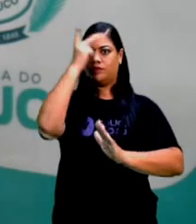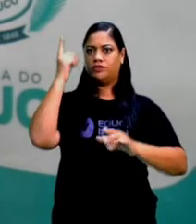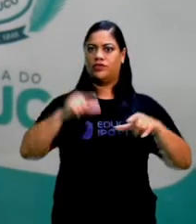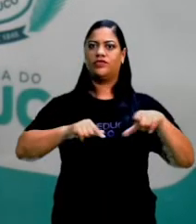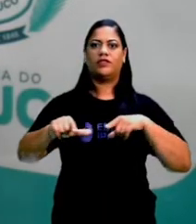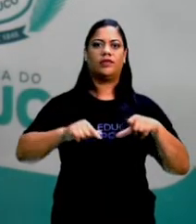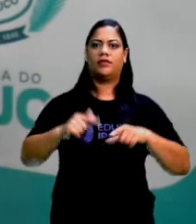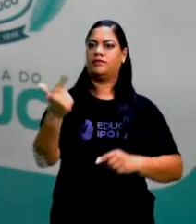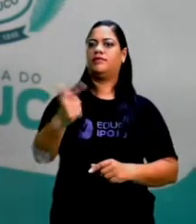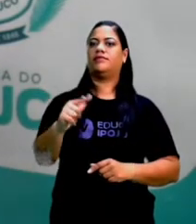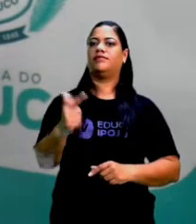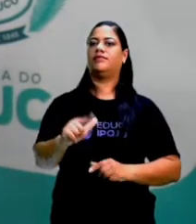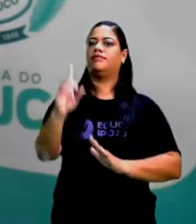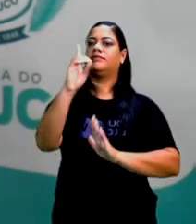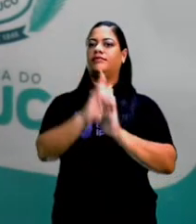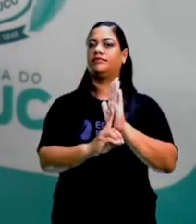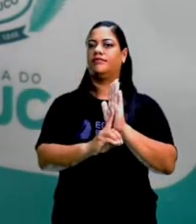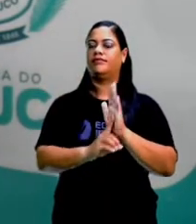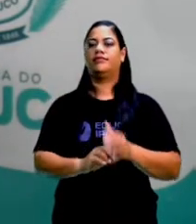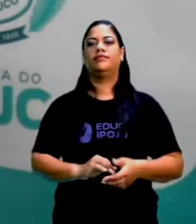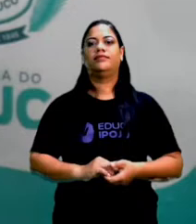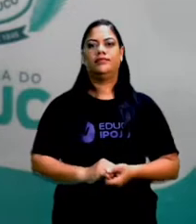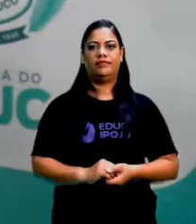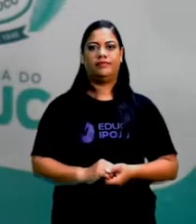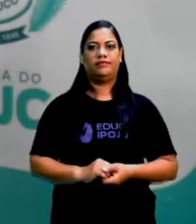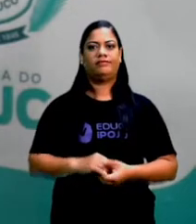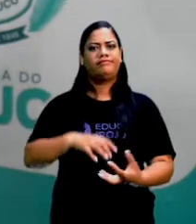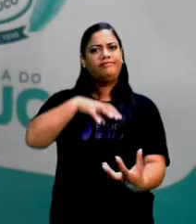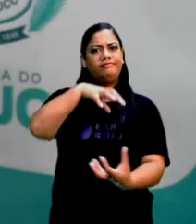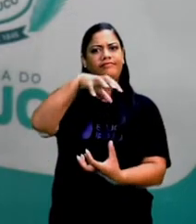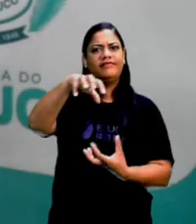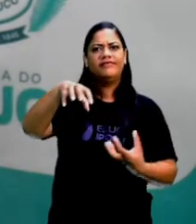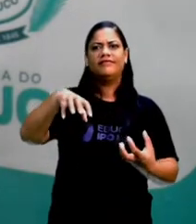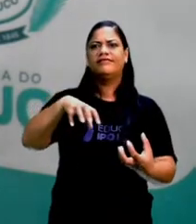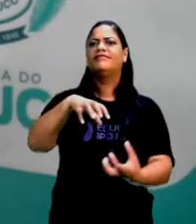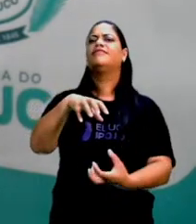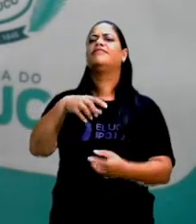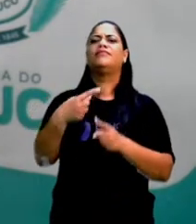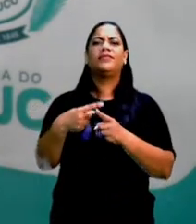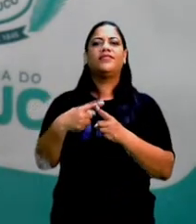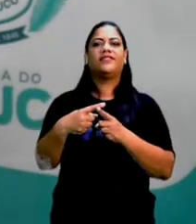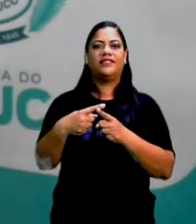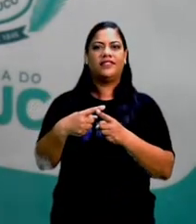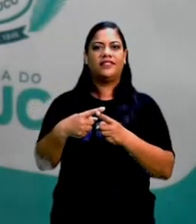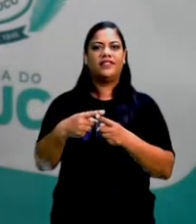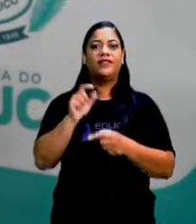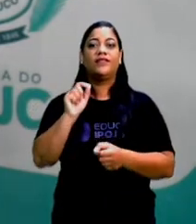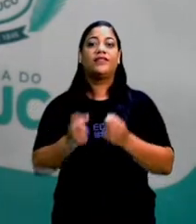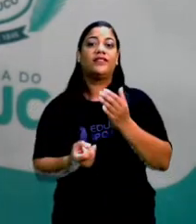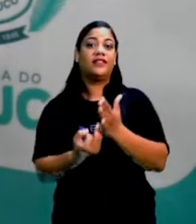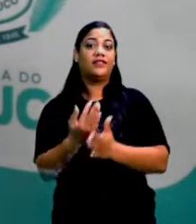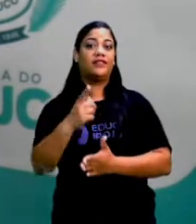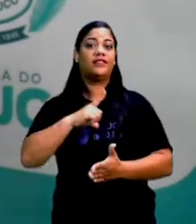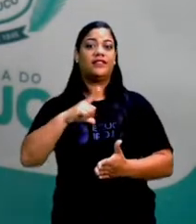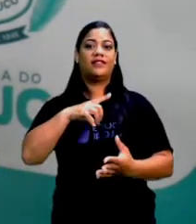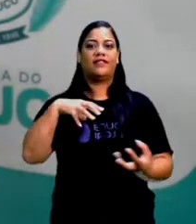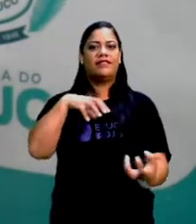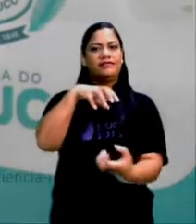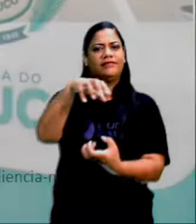trabalhadores não. E a greve? Por que as pessoas fazem greve? O que acontece quando tem a